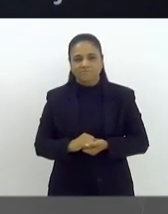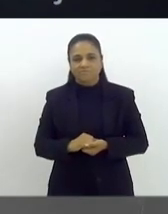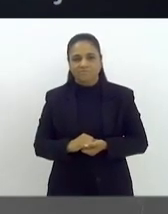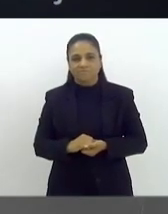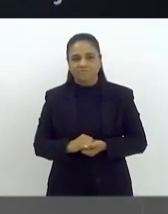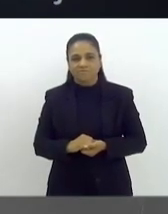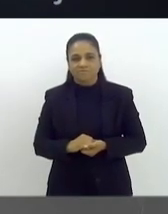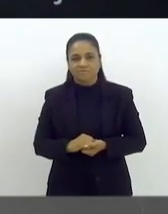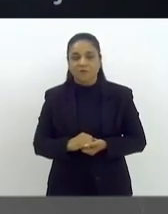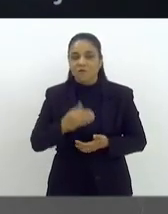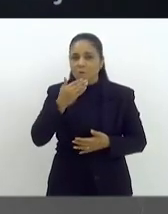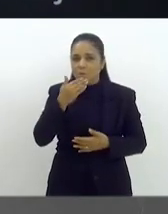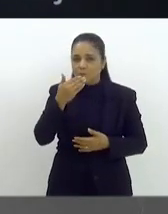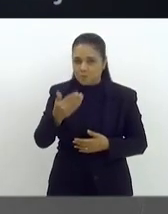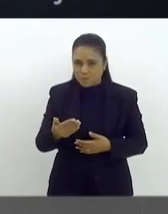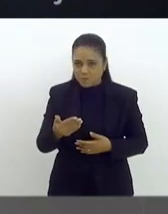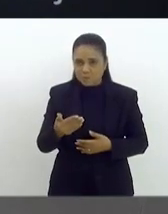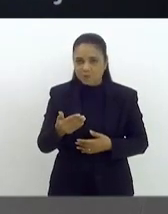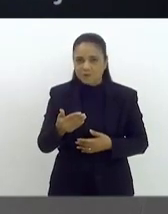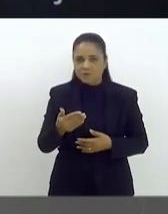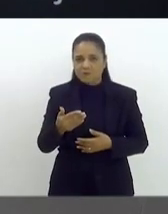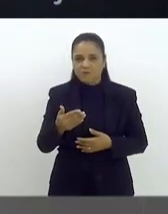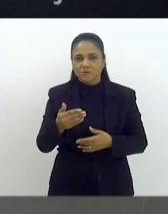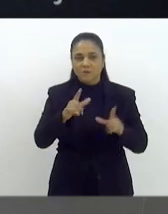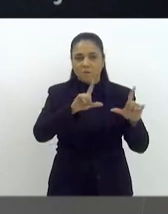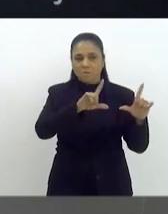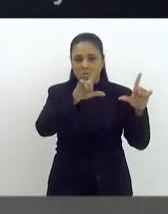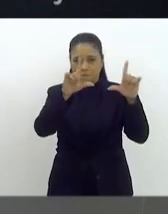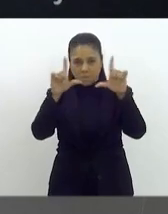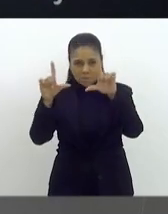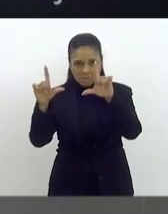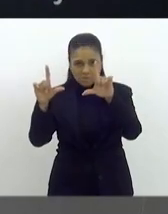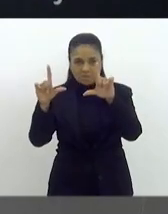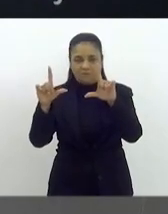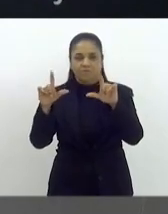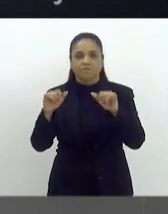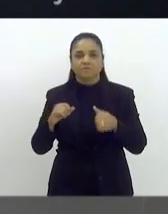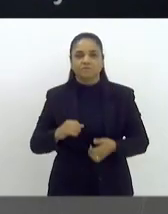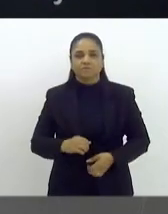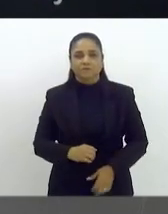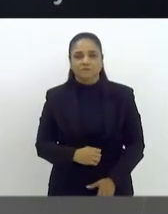eu vou pedir para para colocarem a apresentação também